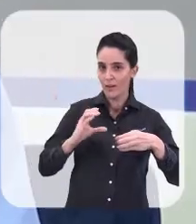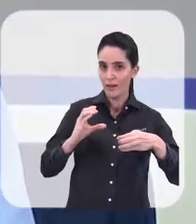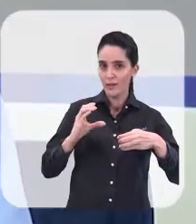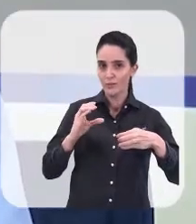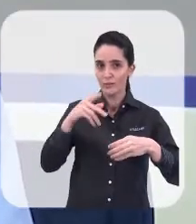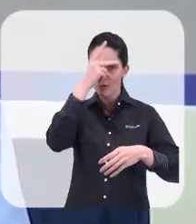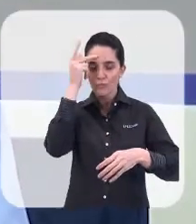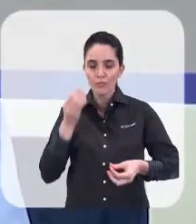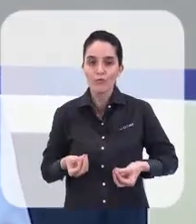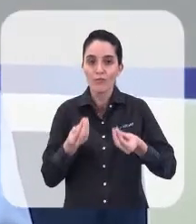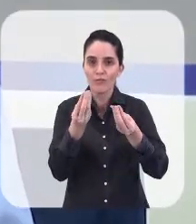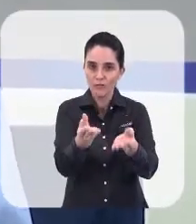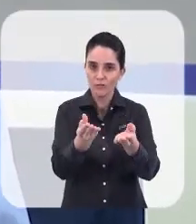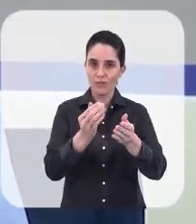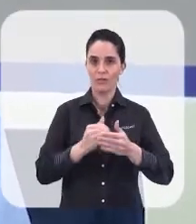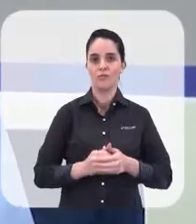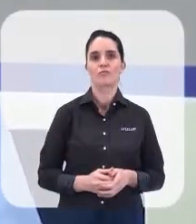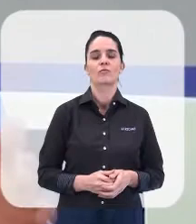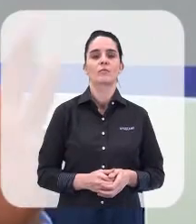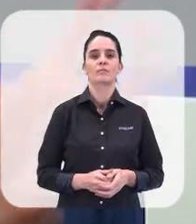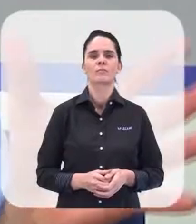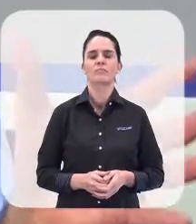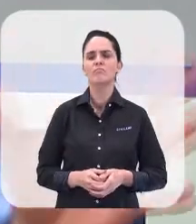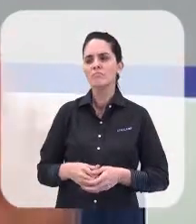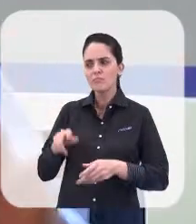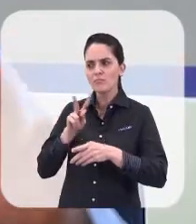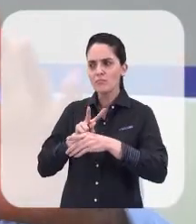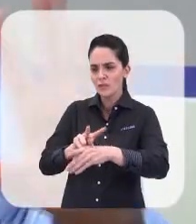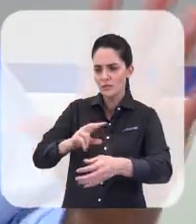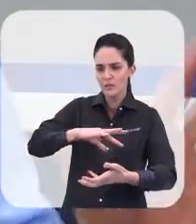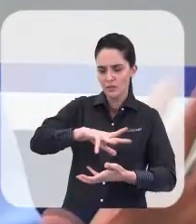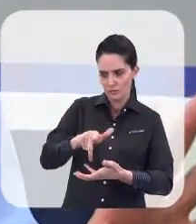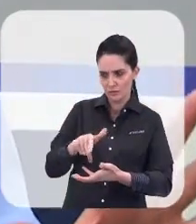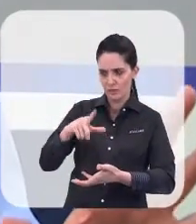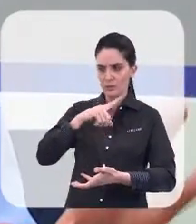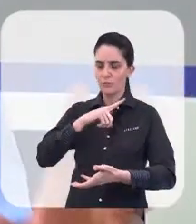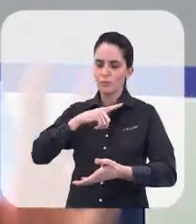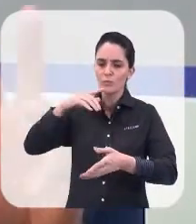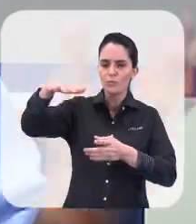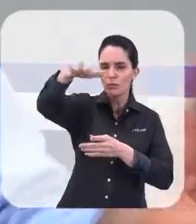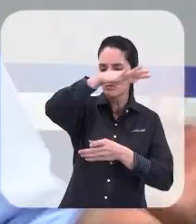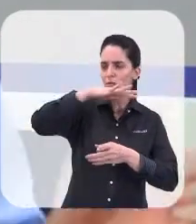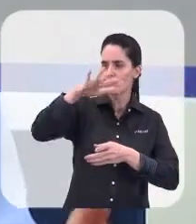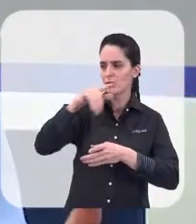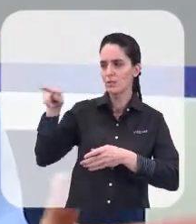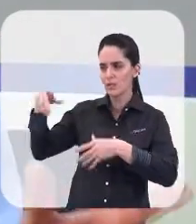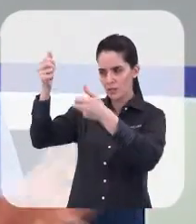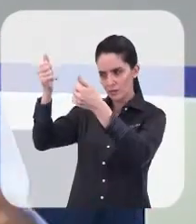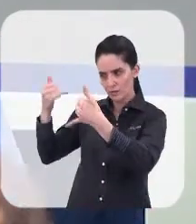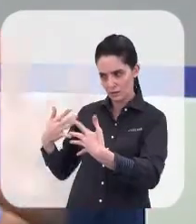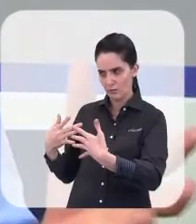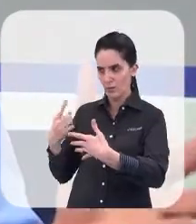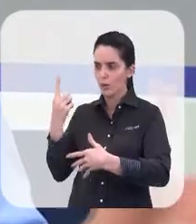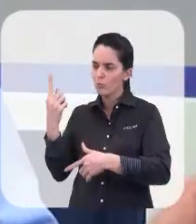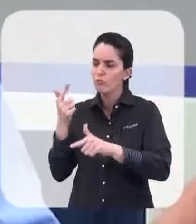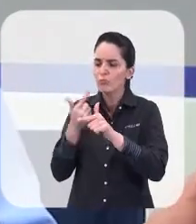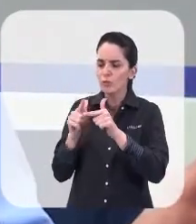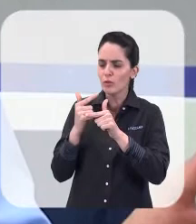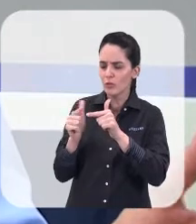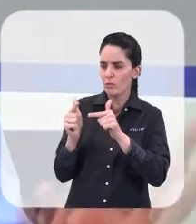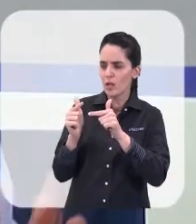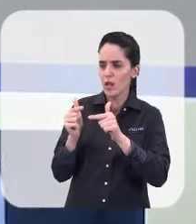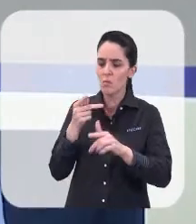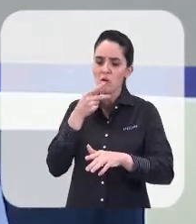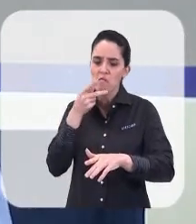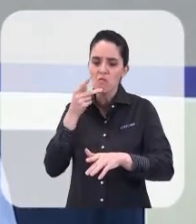também traz a sustentabilidade da empresa. Marcelo, sustentabilidade tem a ver com o meio ambiente. Você pode citar para a gente aqui um problema relacionado